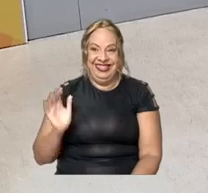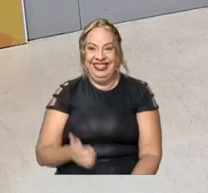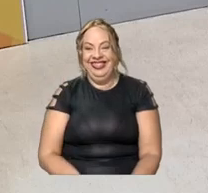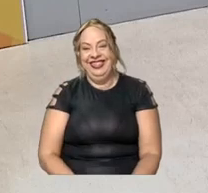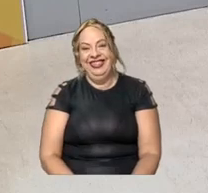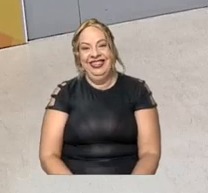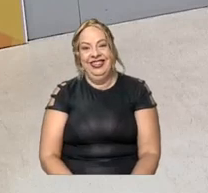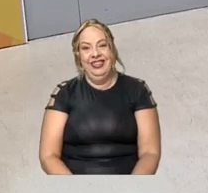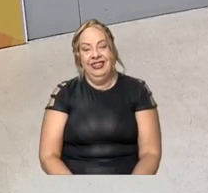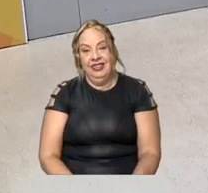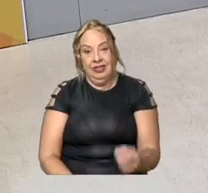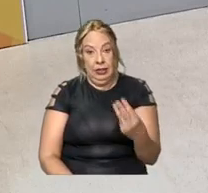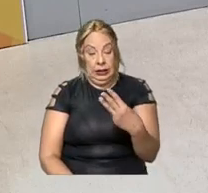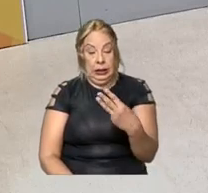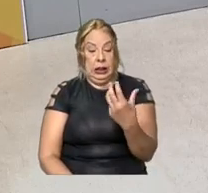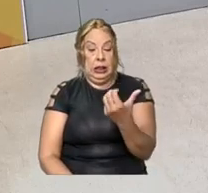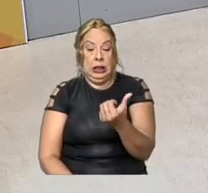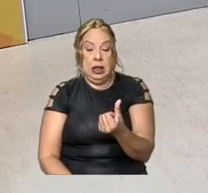Beijo.